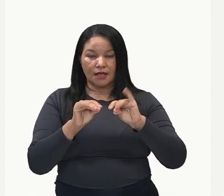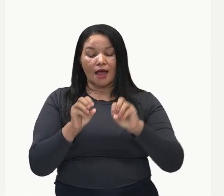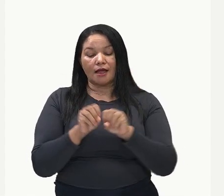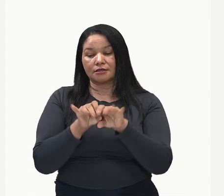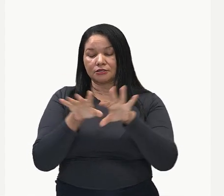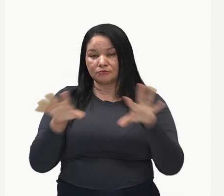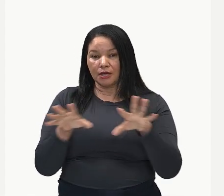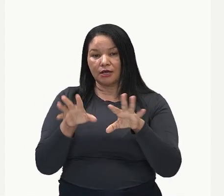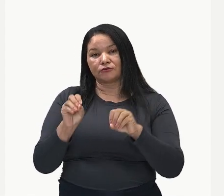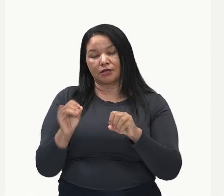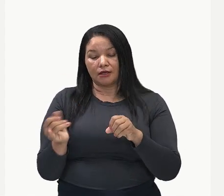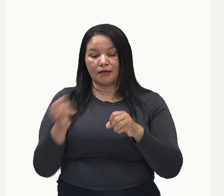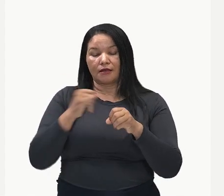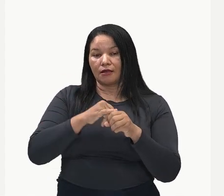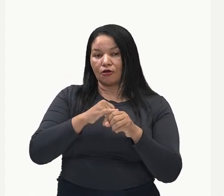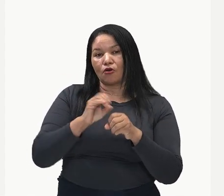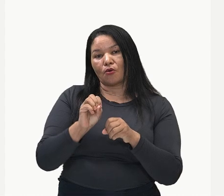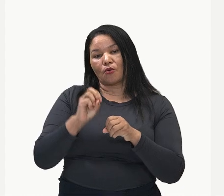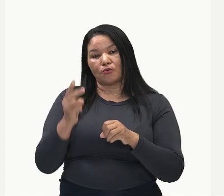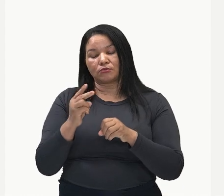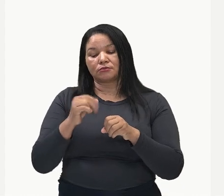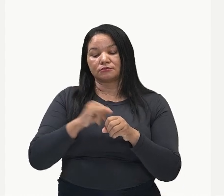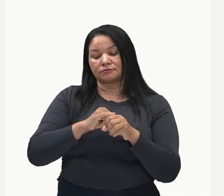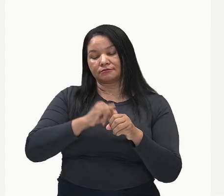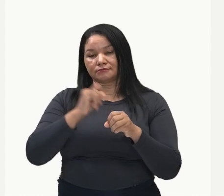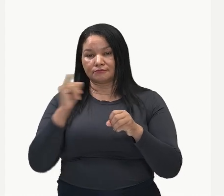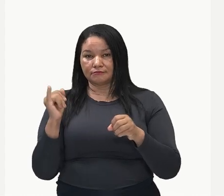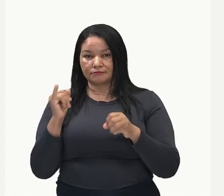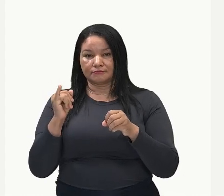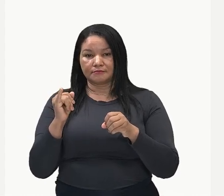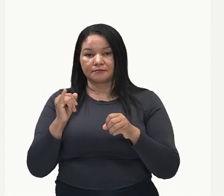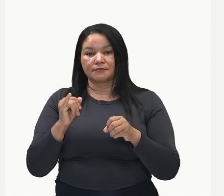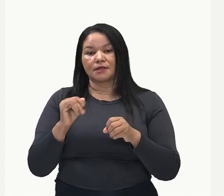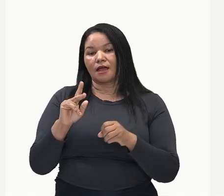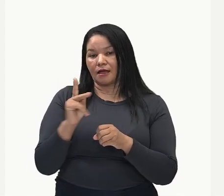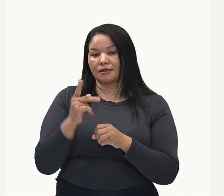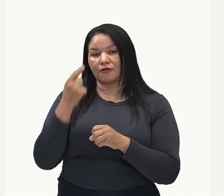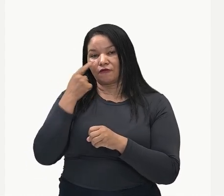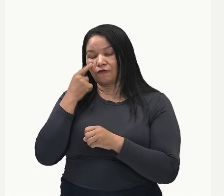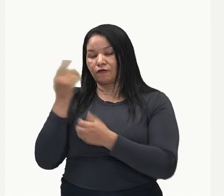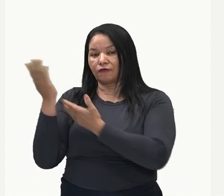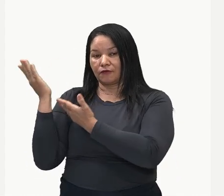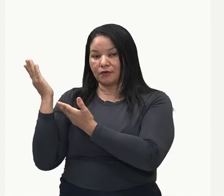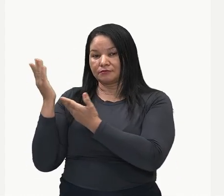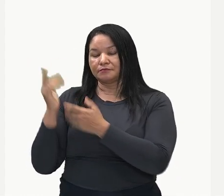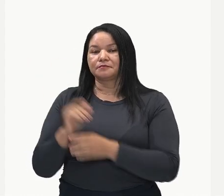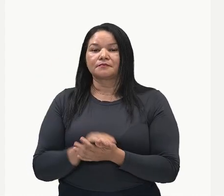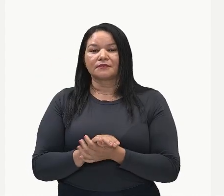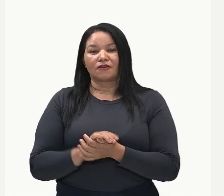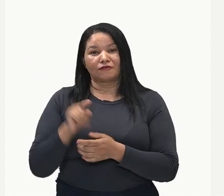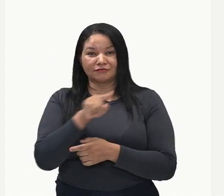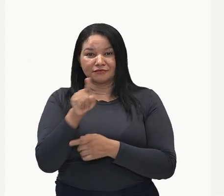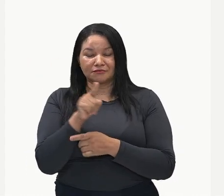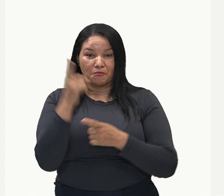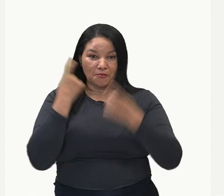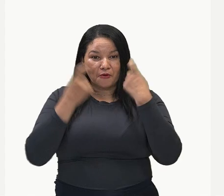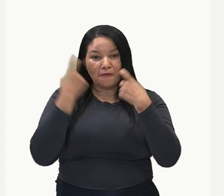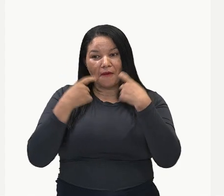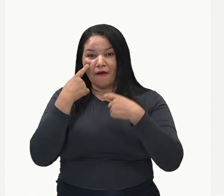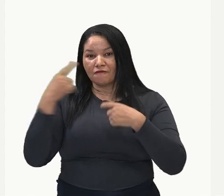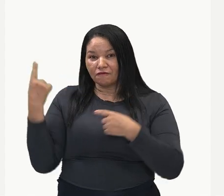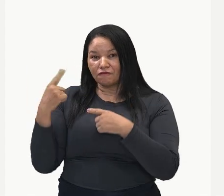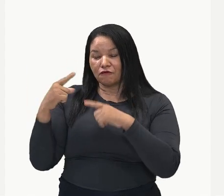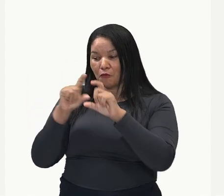somente o H+, ou o íon hidrônio H3O1+. Não se preocupe com esse monte